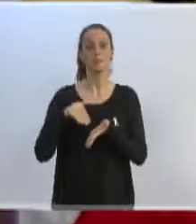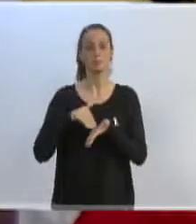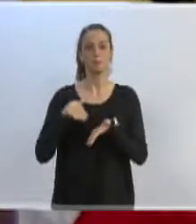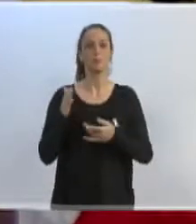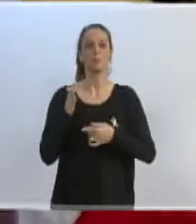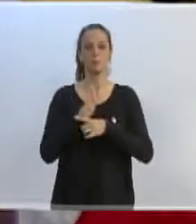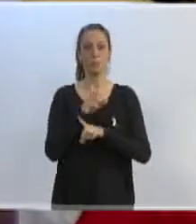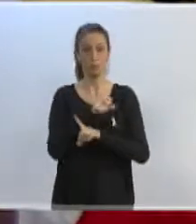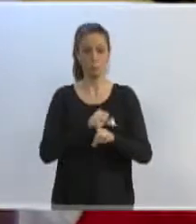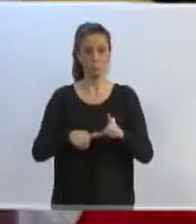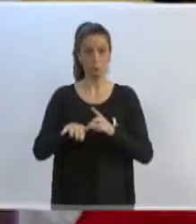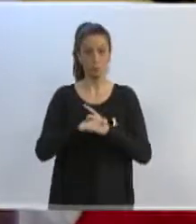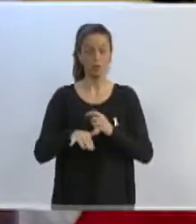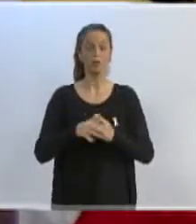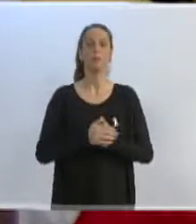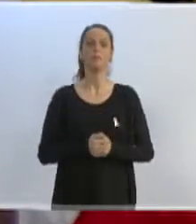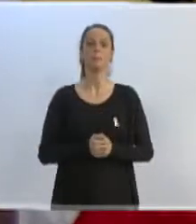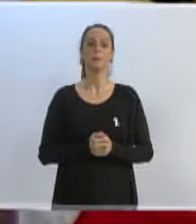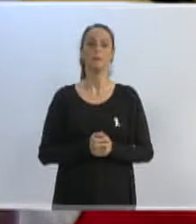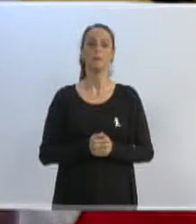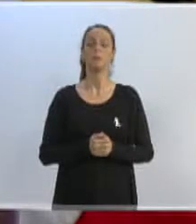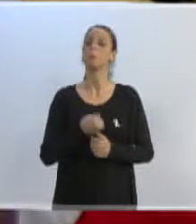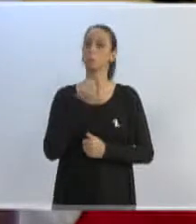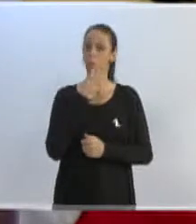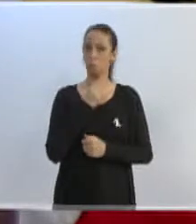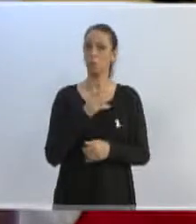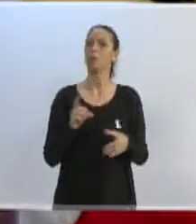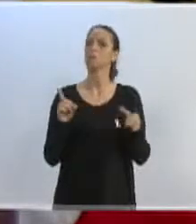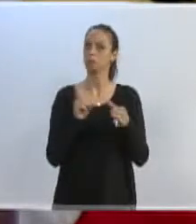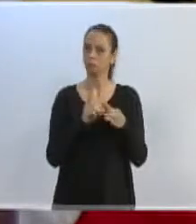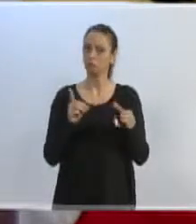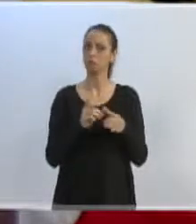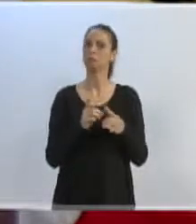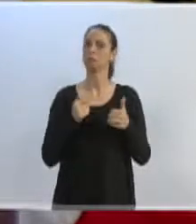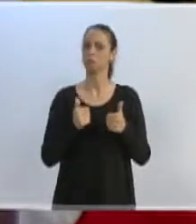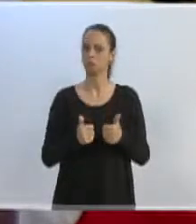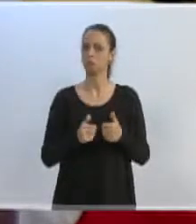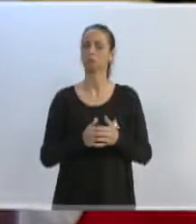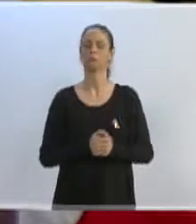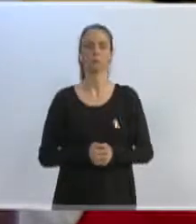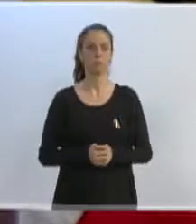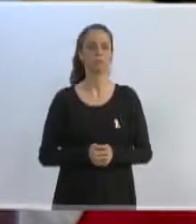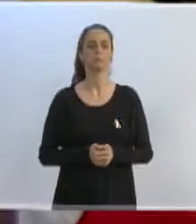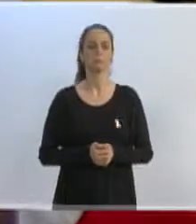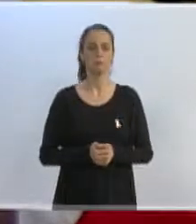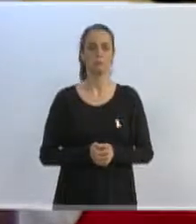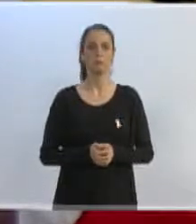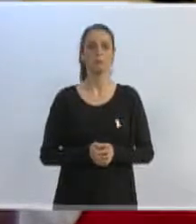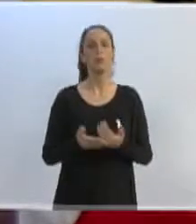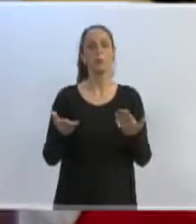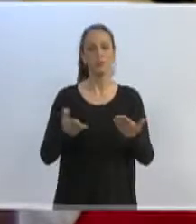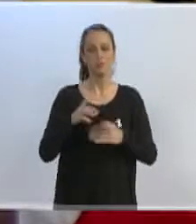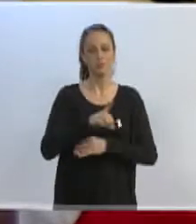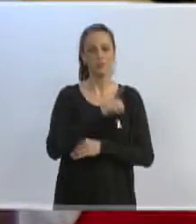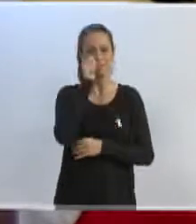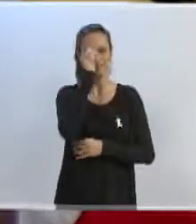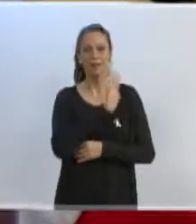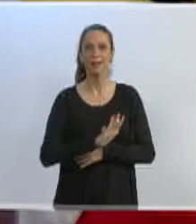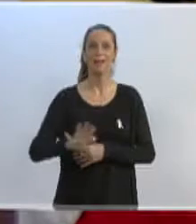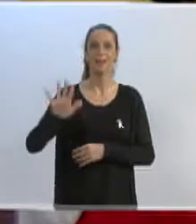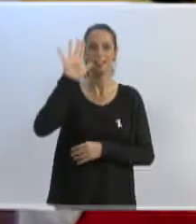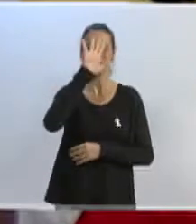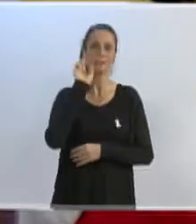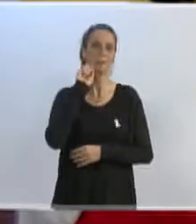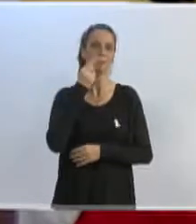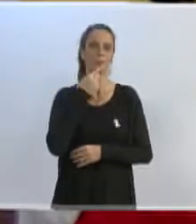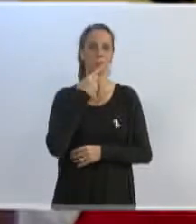Assistência Social, que está sendo muito bem atendido. Hoje, inclusive, com o Dia Nacional do Surdo, nós